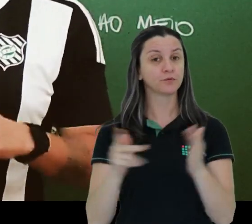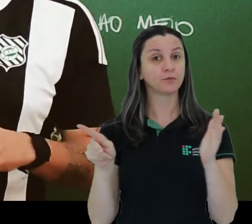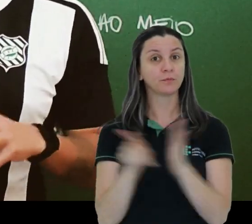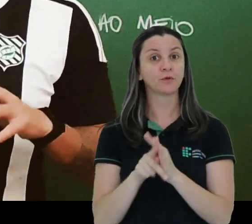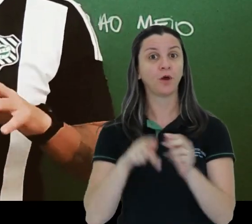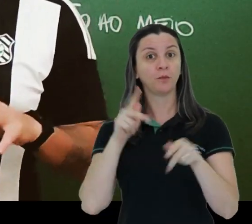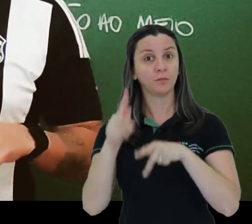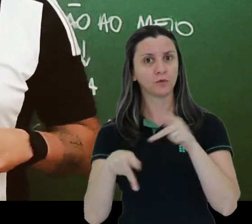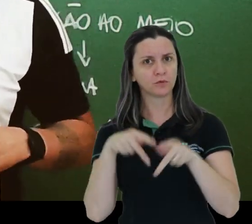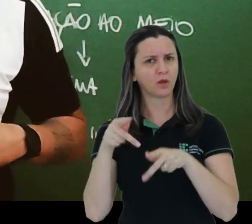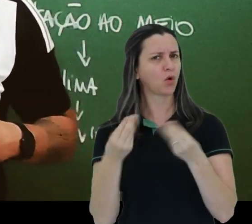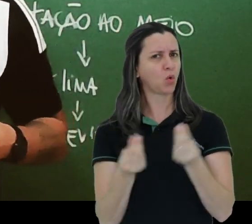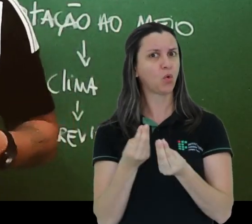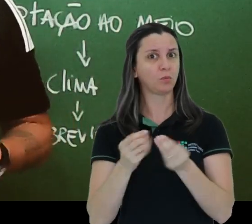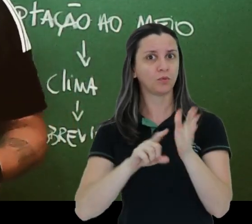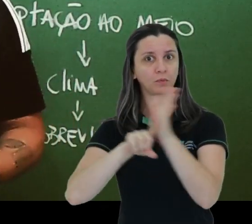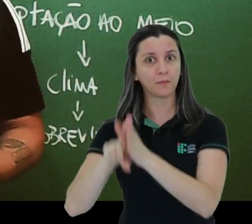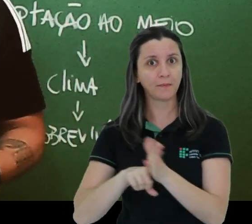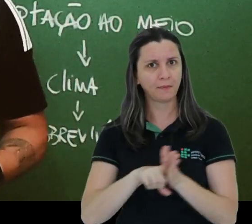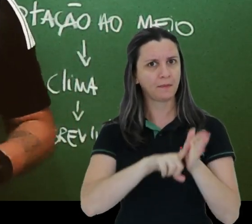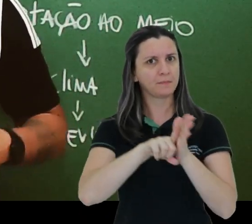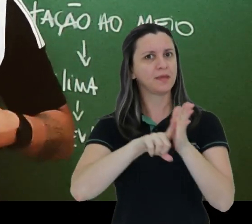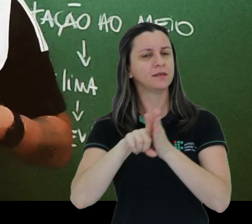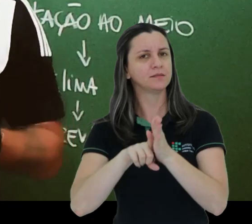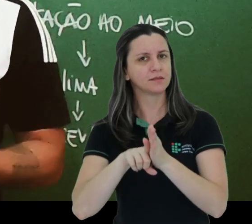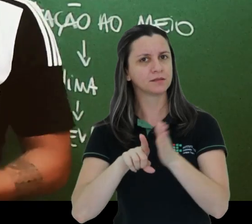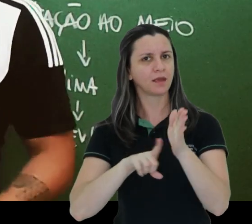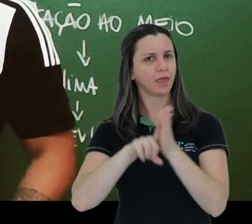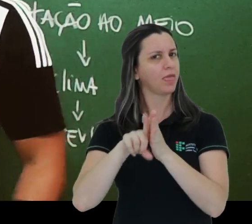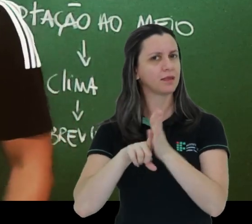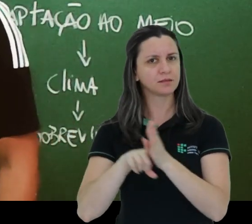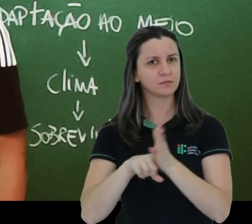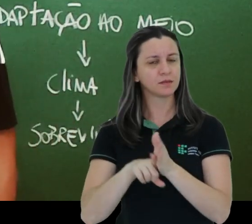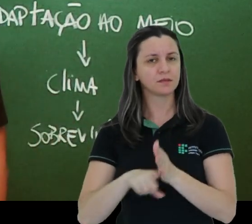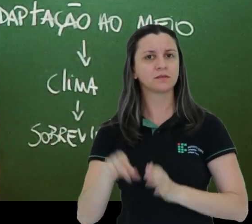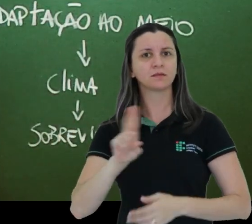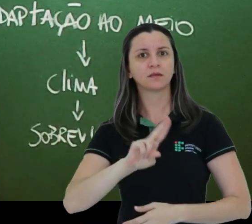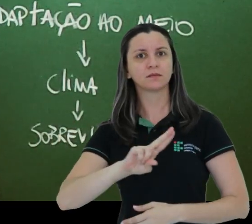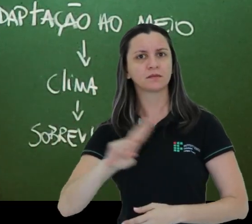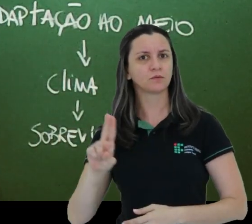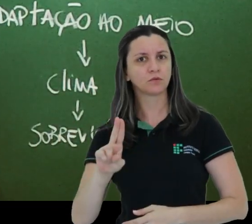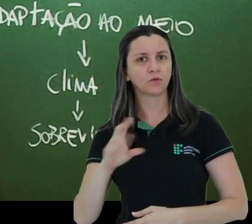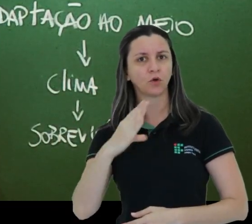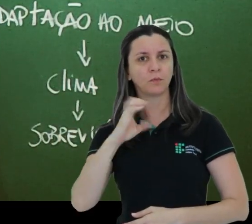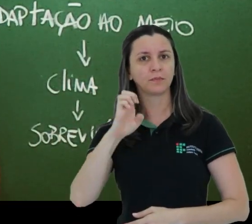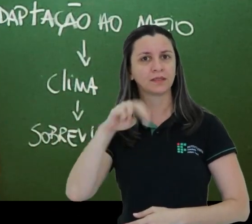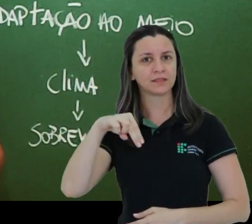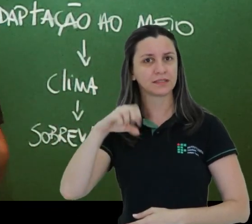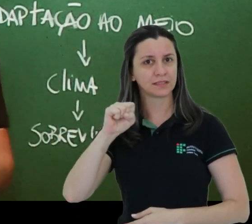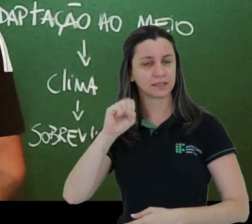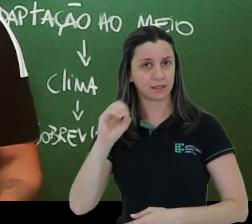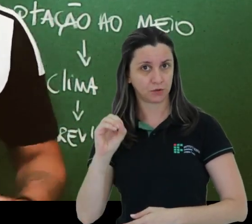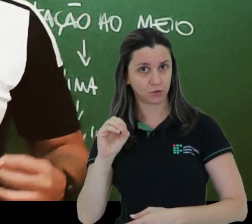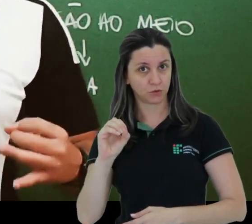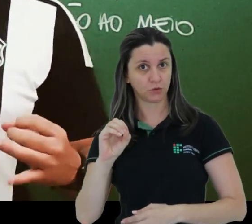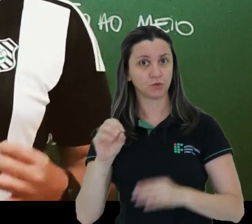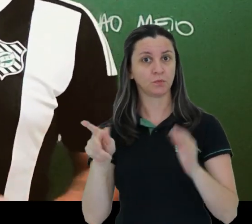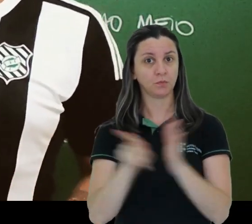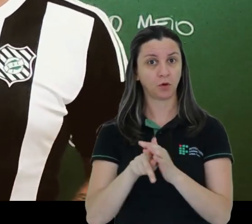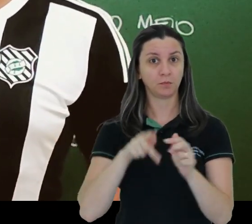é realizado através de uma pesquisa. E essa pesquisa é denominada censo, o